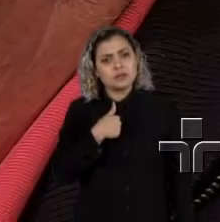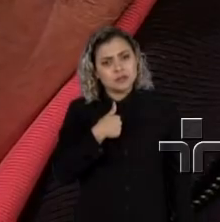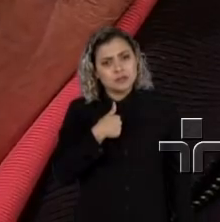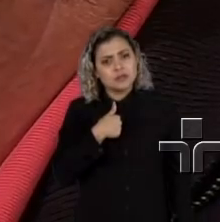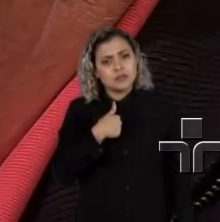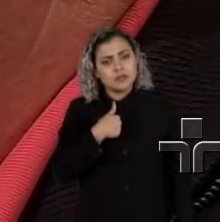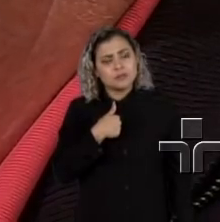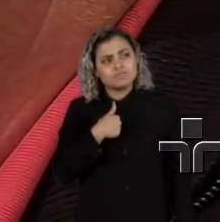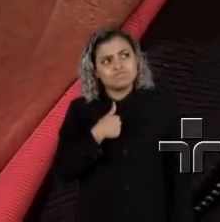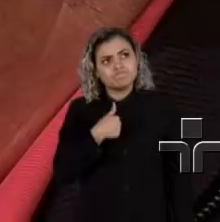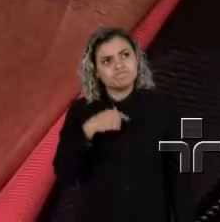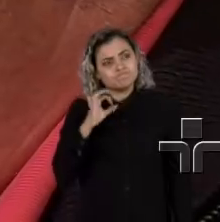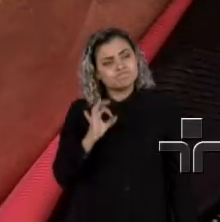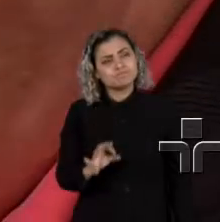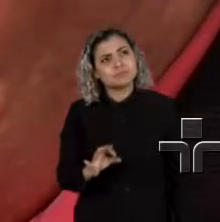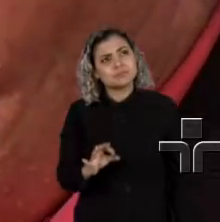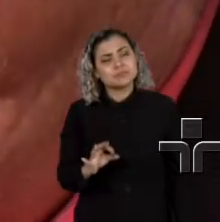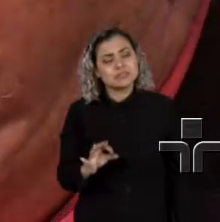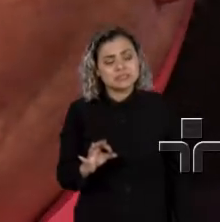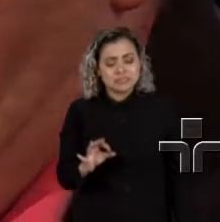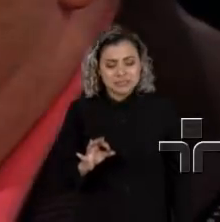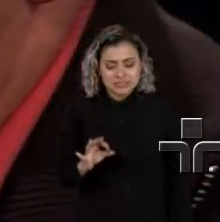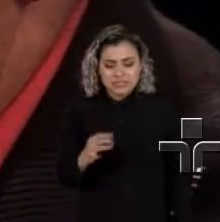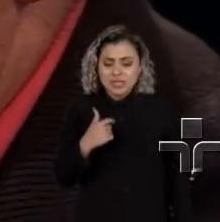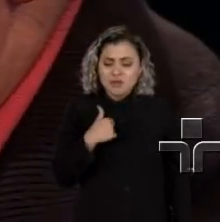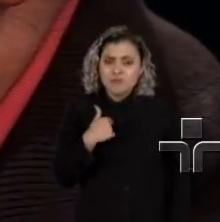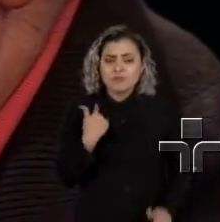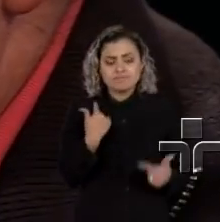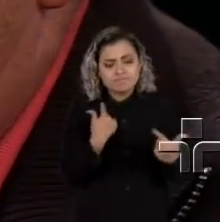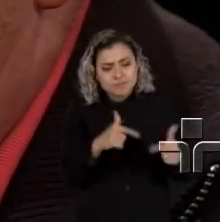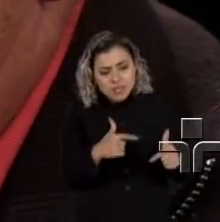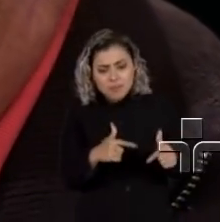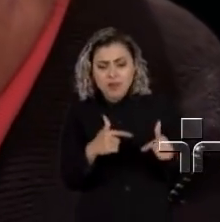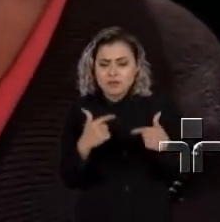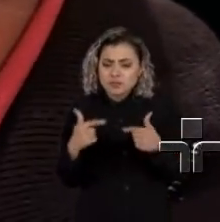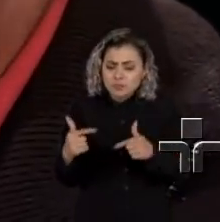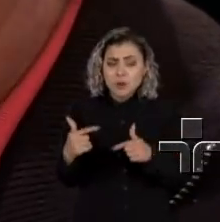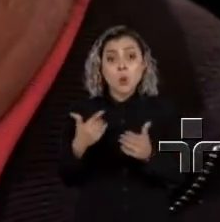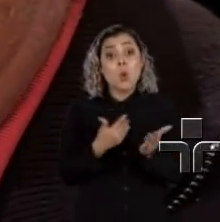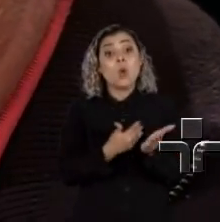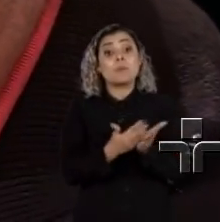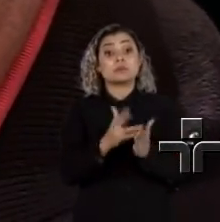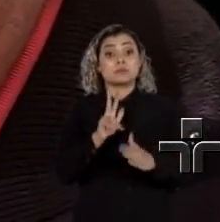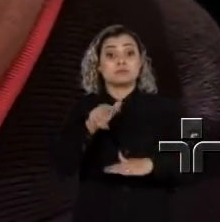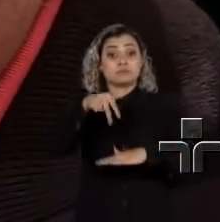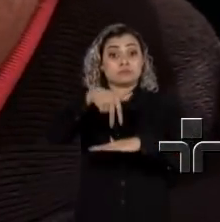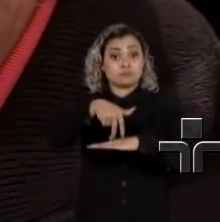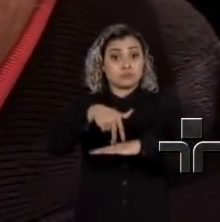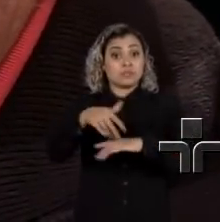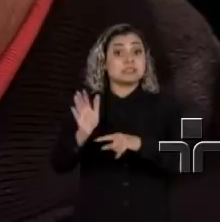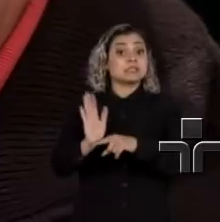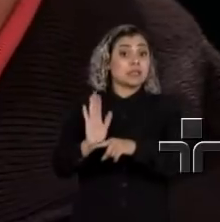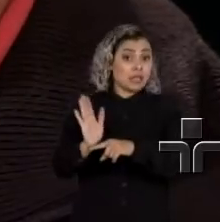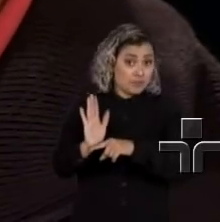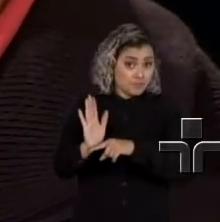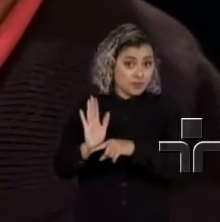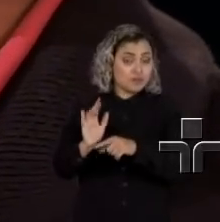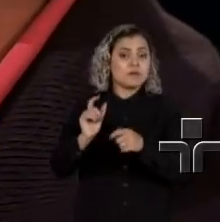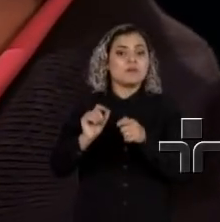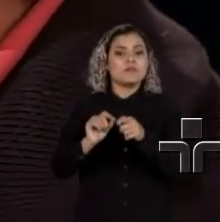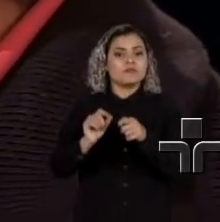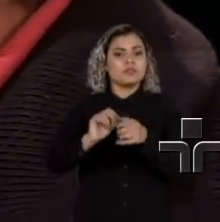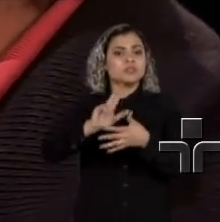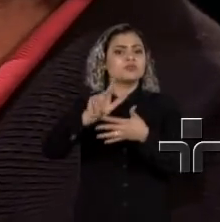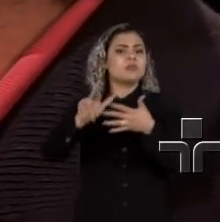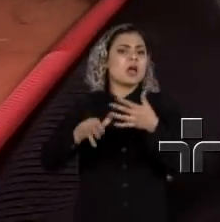de uma certa maneira, eu fui trabalhando, eu comecei protagonizando cinema, fiz vários e